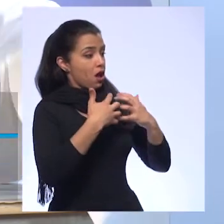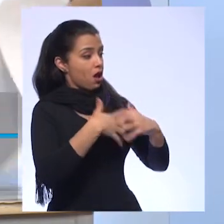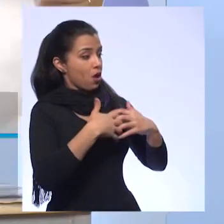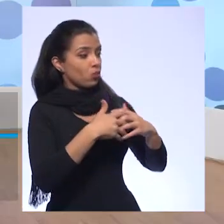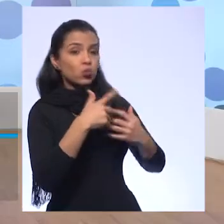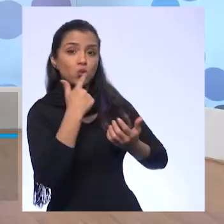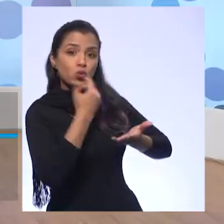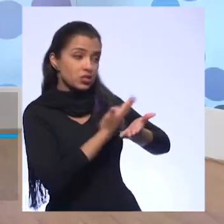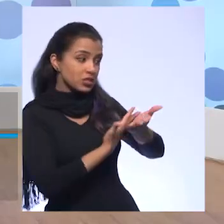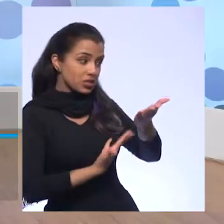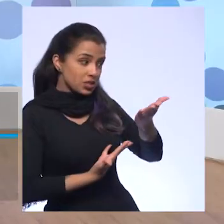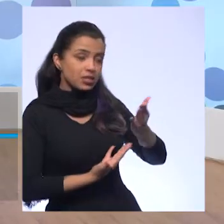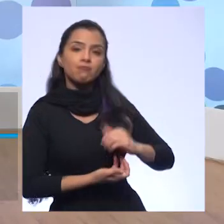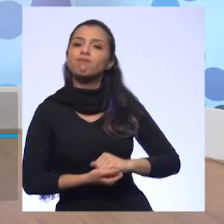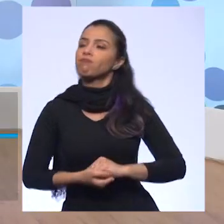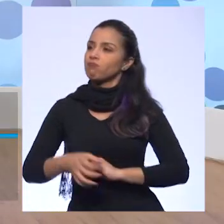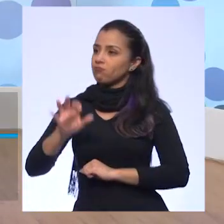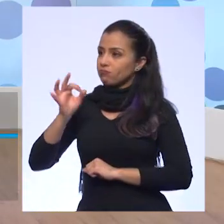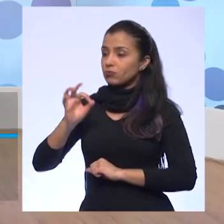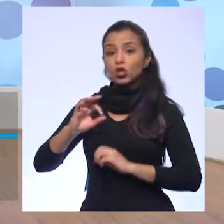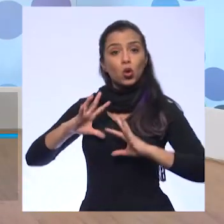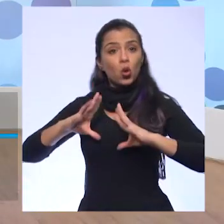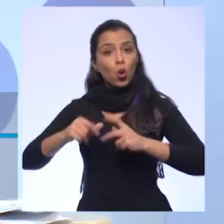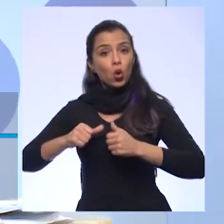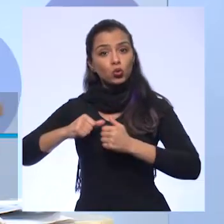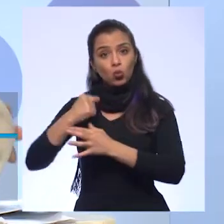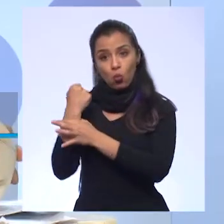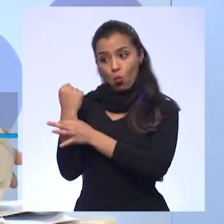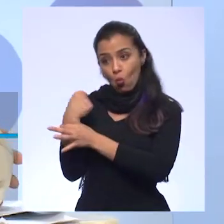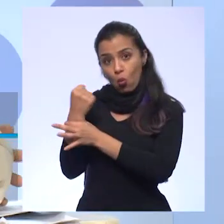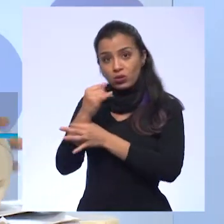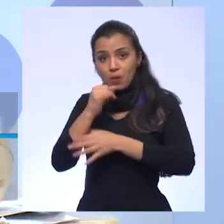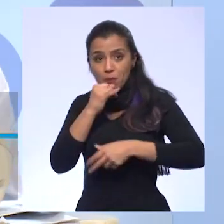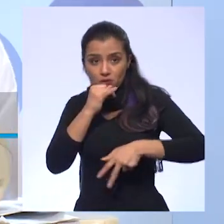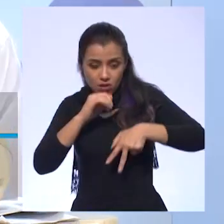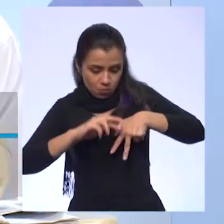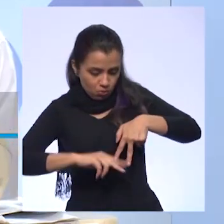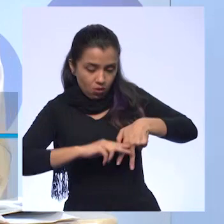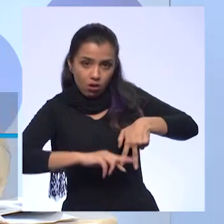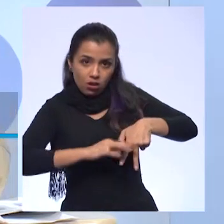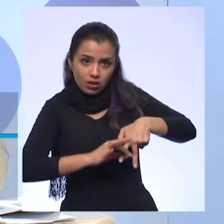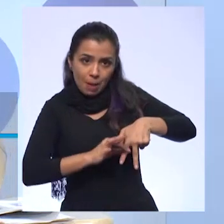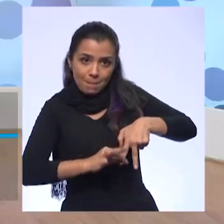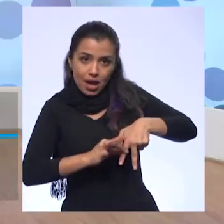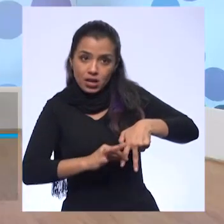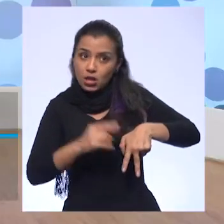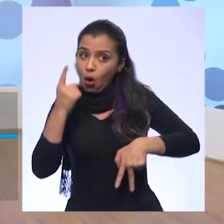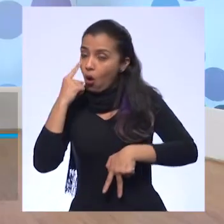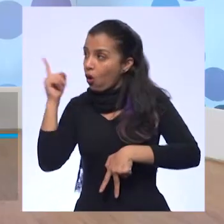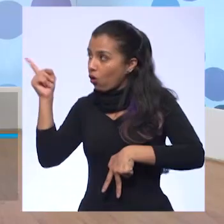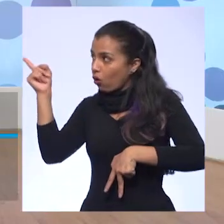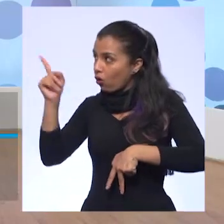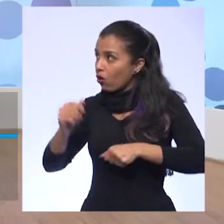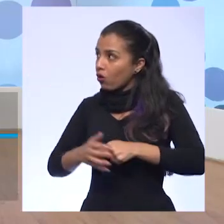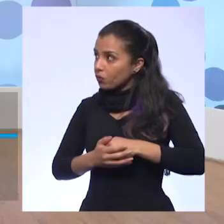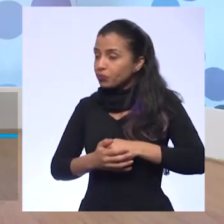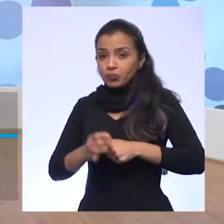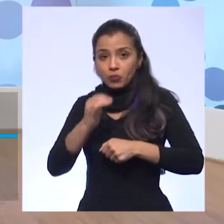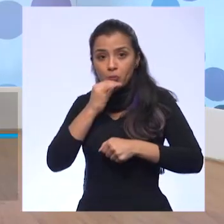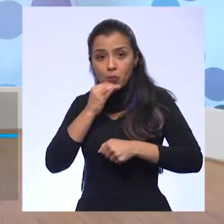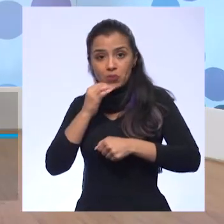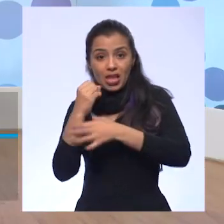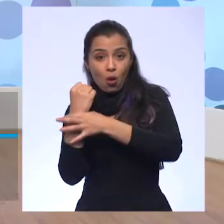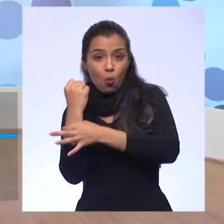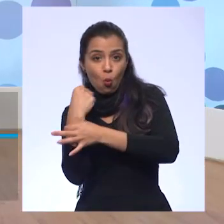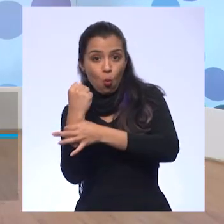Todos os ossos longos, tá? Todos os ossos longos, um exemplo era aquele que estava na mão do professor. Esse aqui, ó. Isso. Todos os ossos